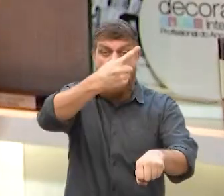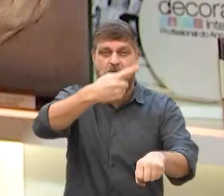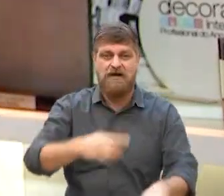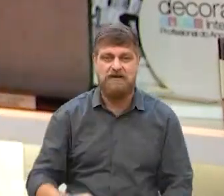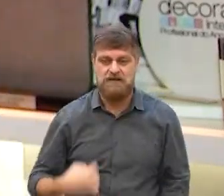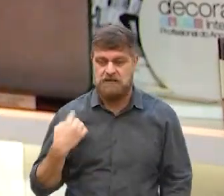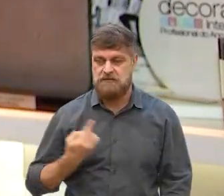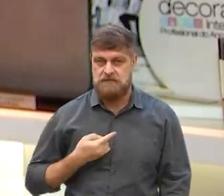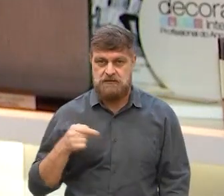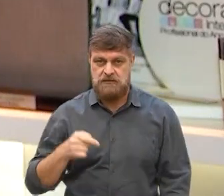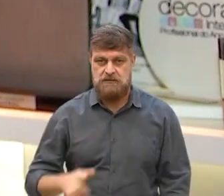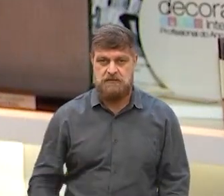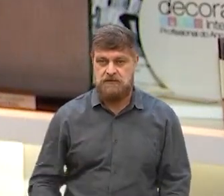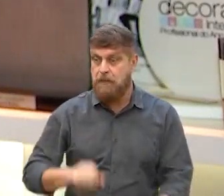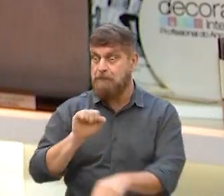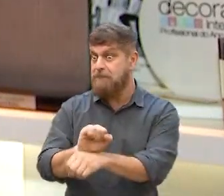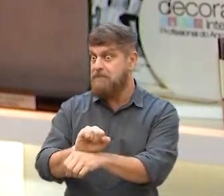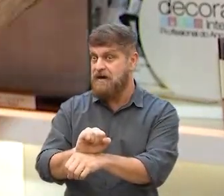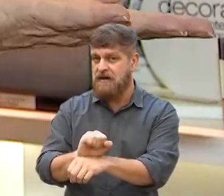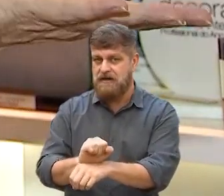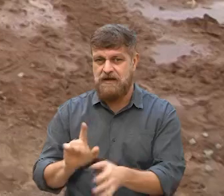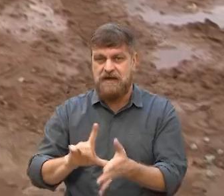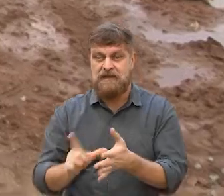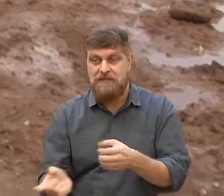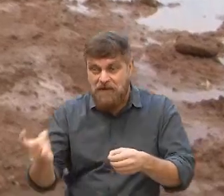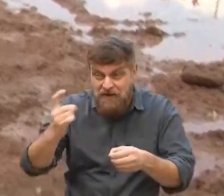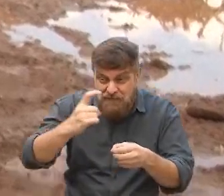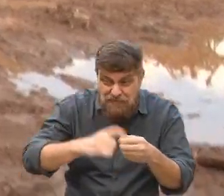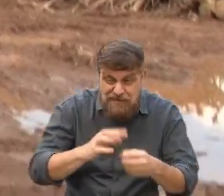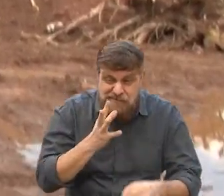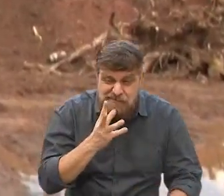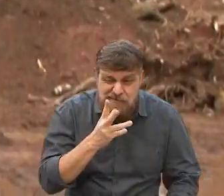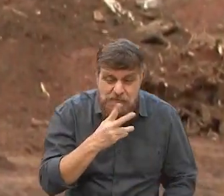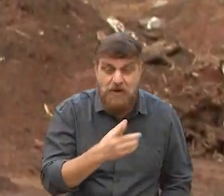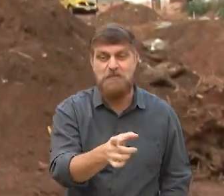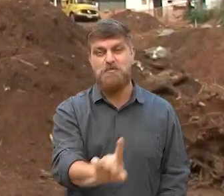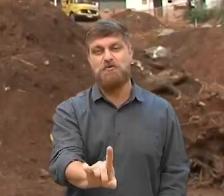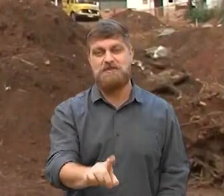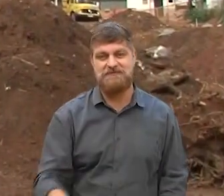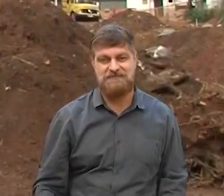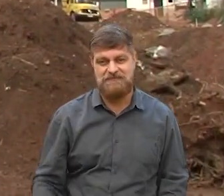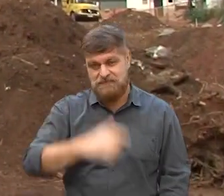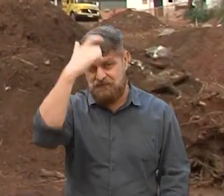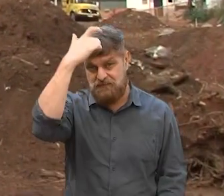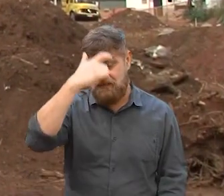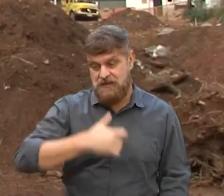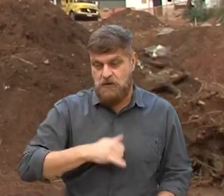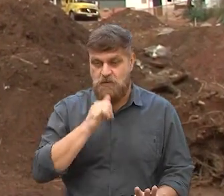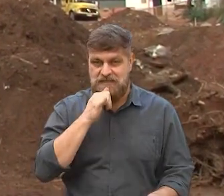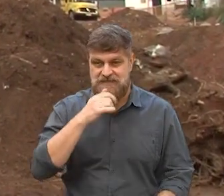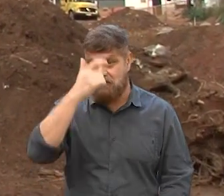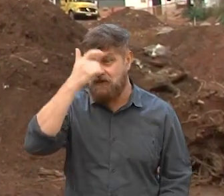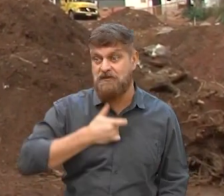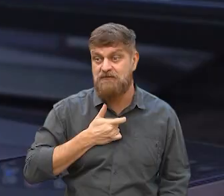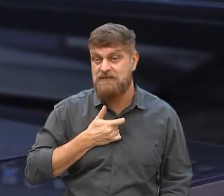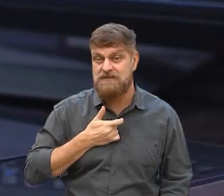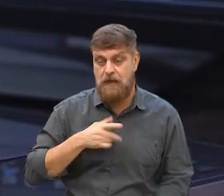a crise, porque como a gente trabalhou forte no corporativo, locação de imóveis,